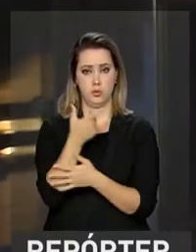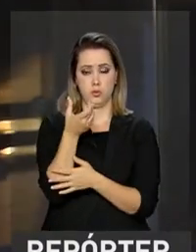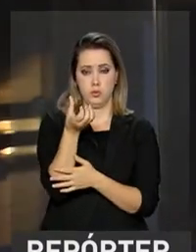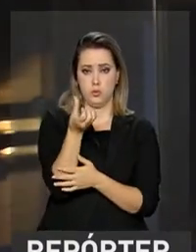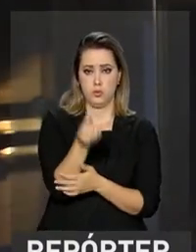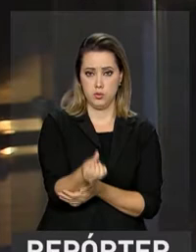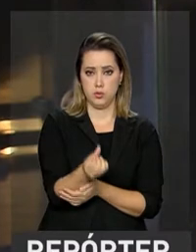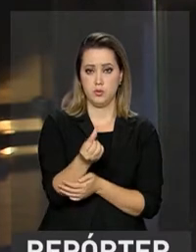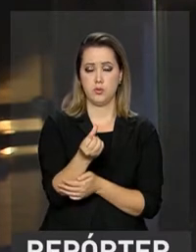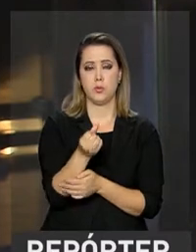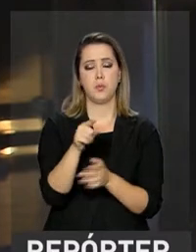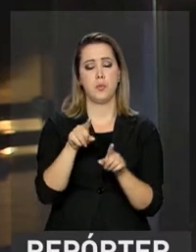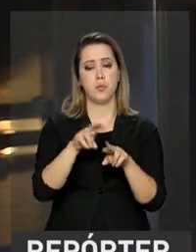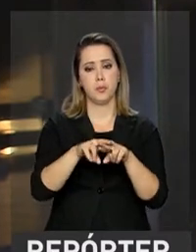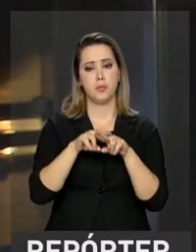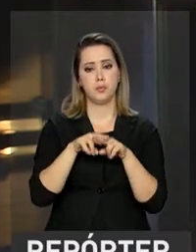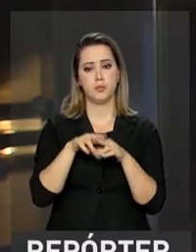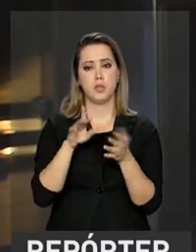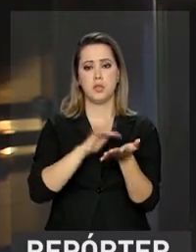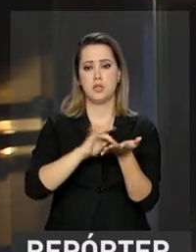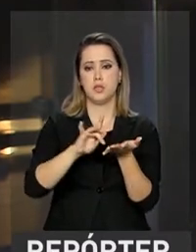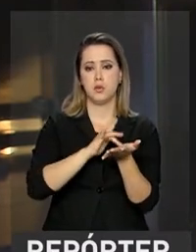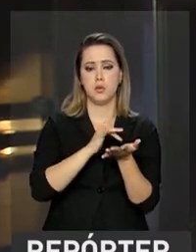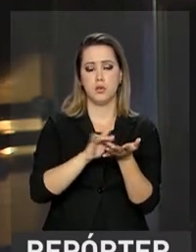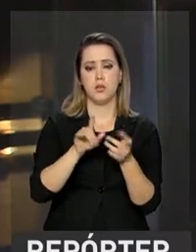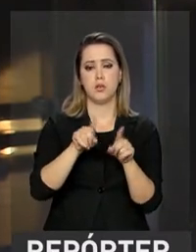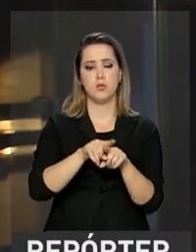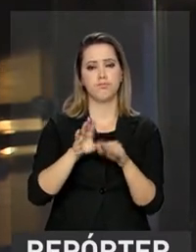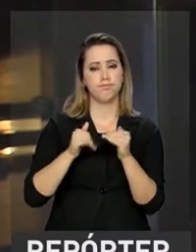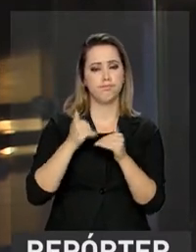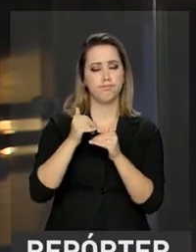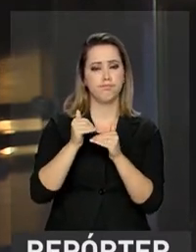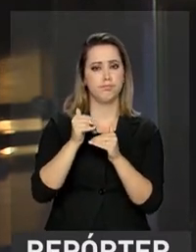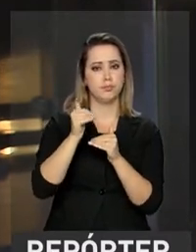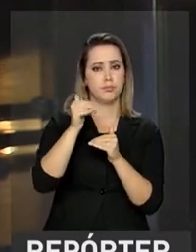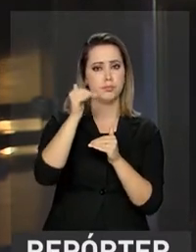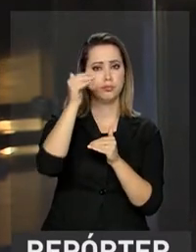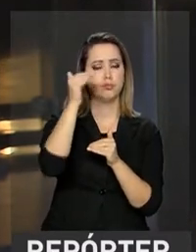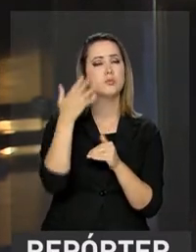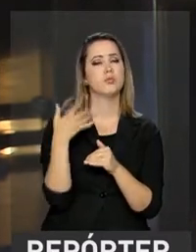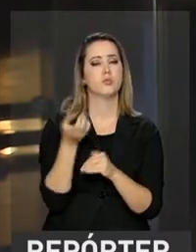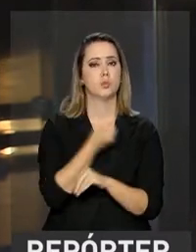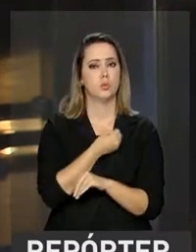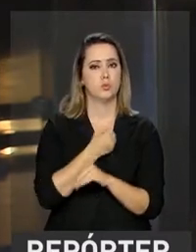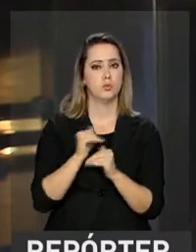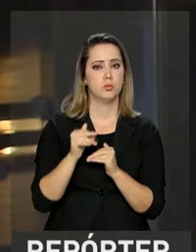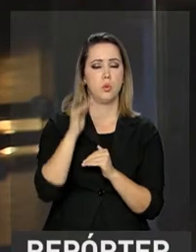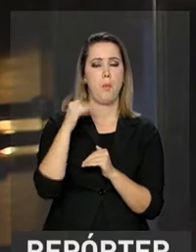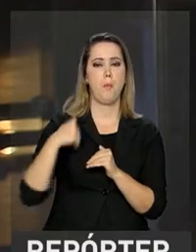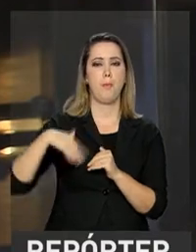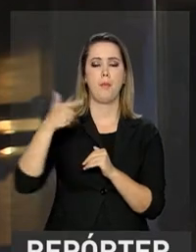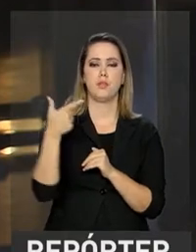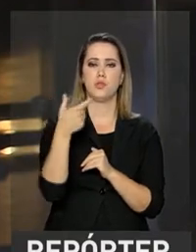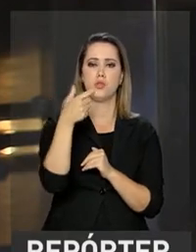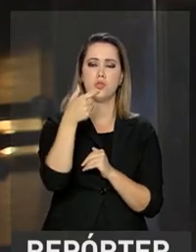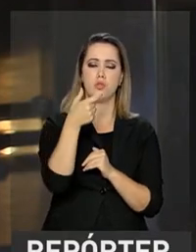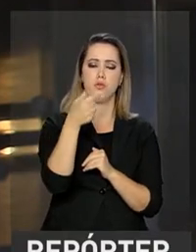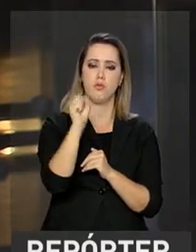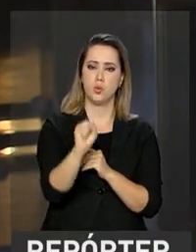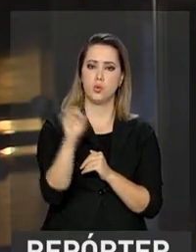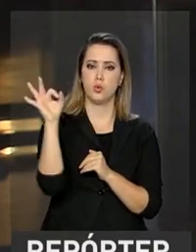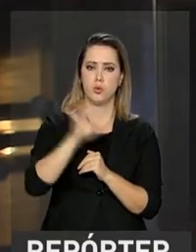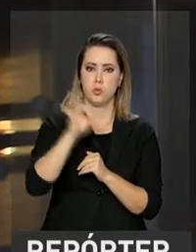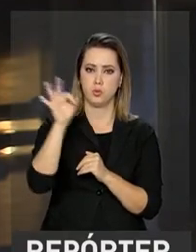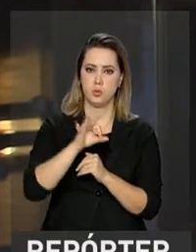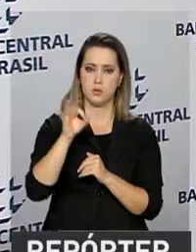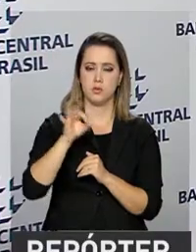por equipamentos móveis como o celular tem ganhado a preferência do brasileiro e já soma 28 por cento das